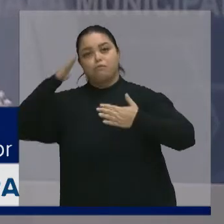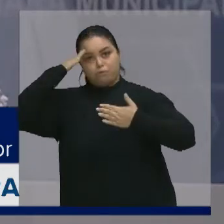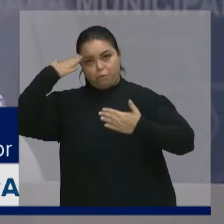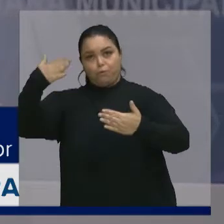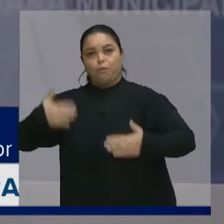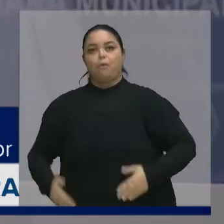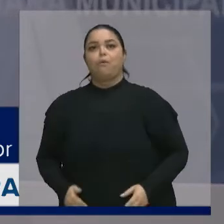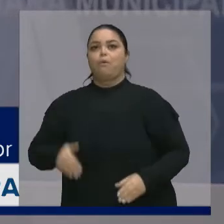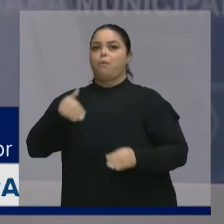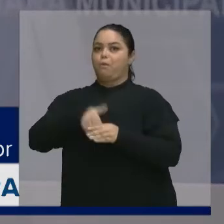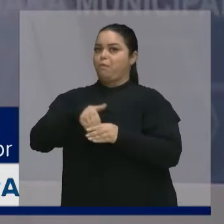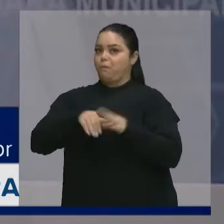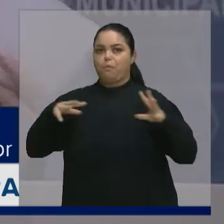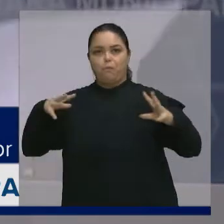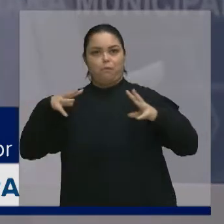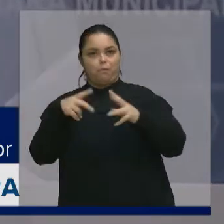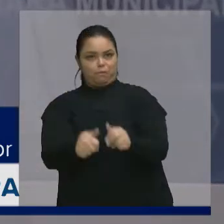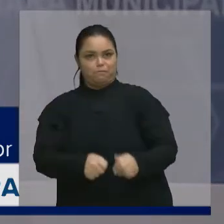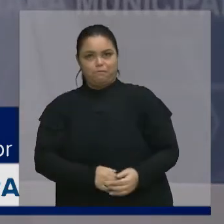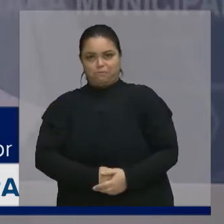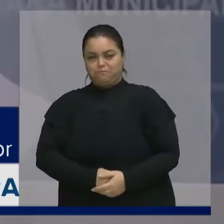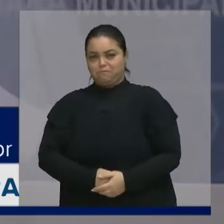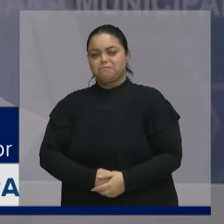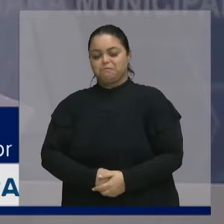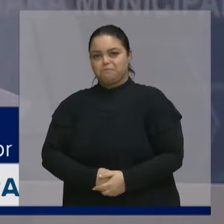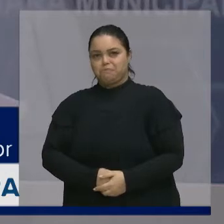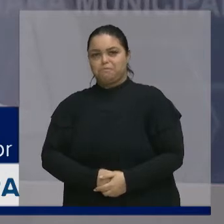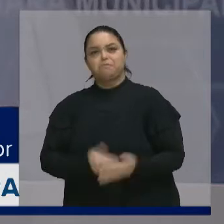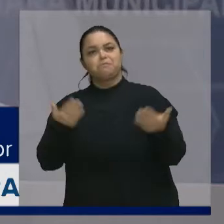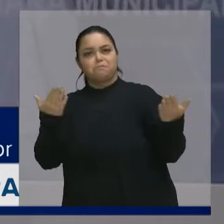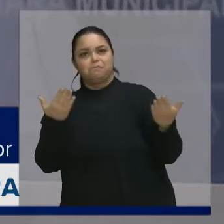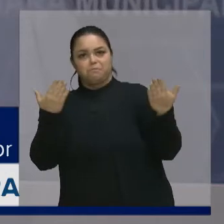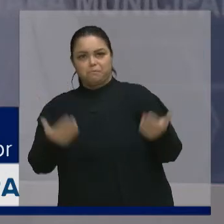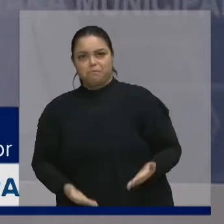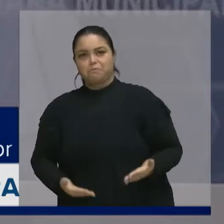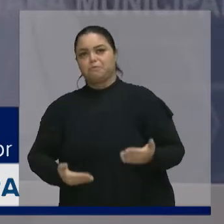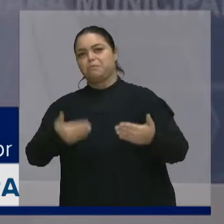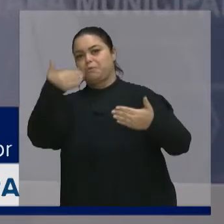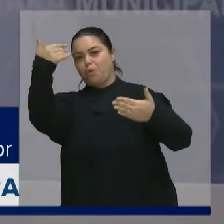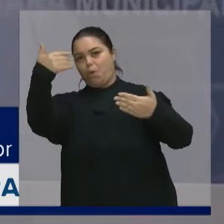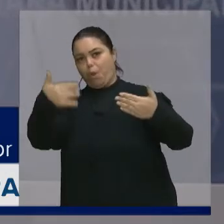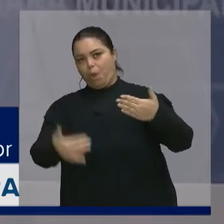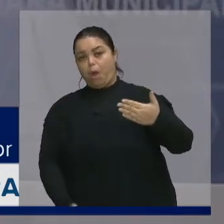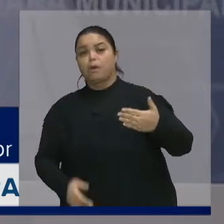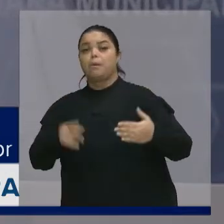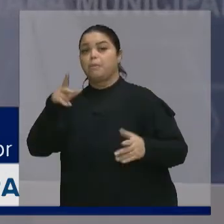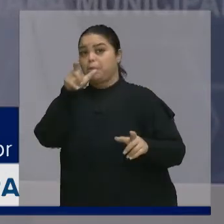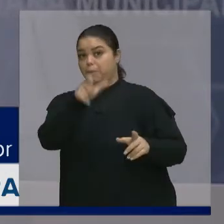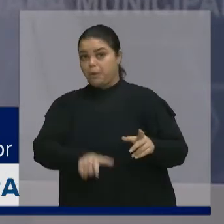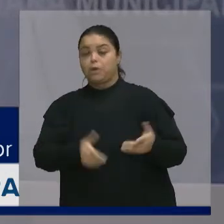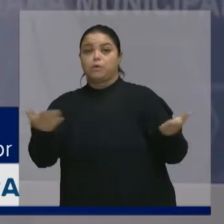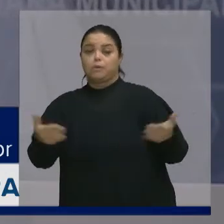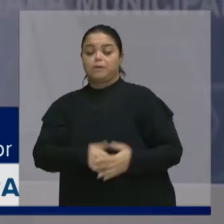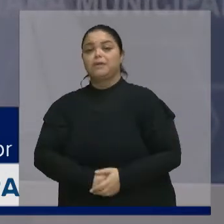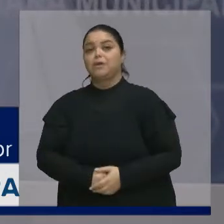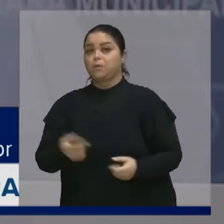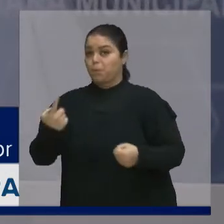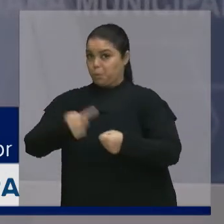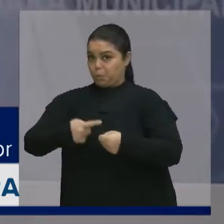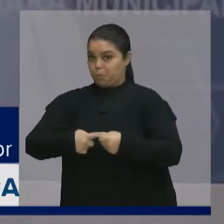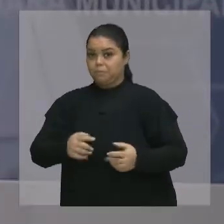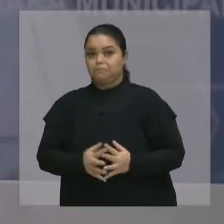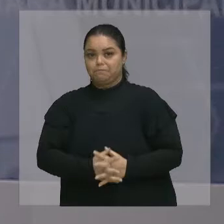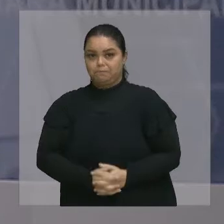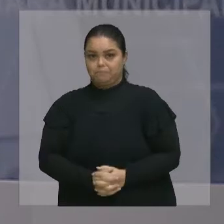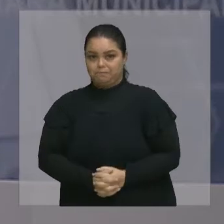os votos de todos por esse expoente que nós temos nessa cidade.